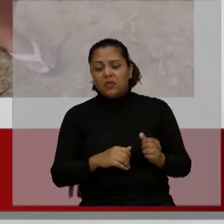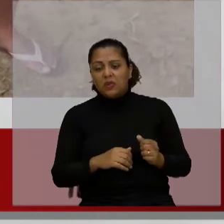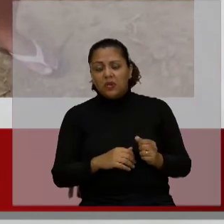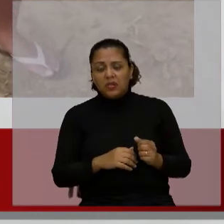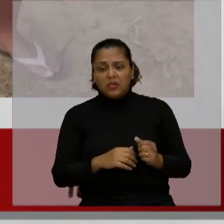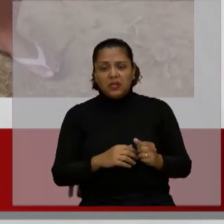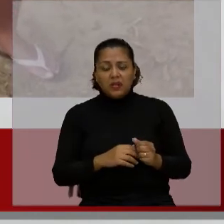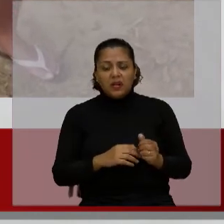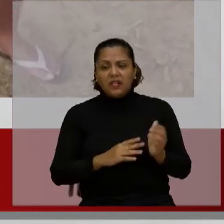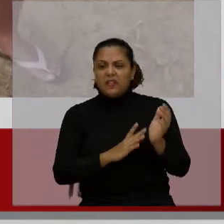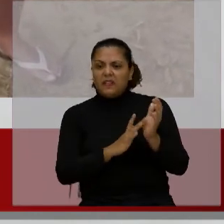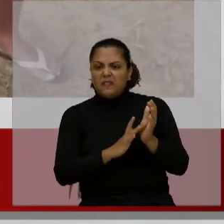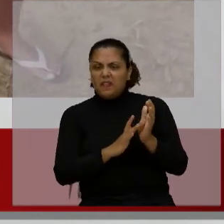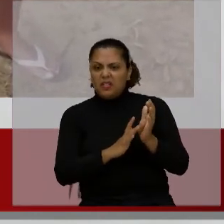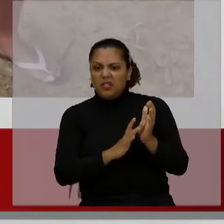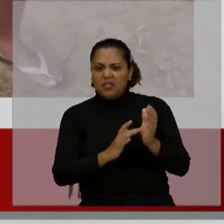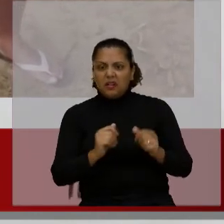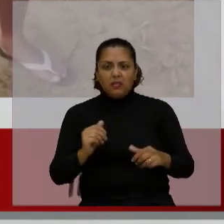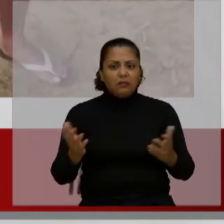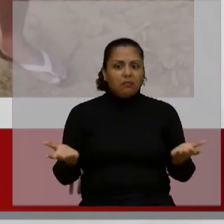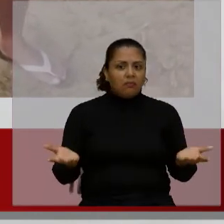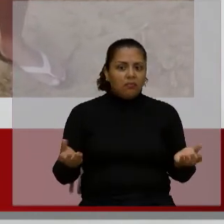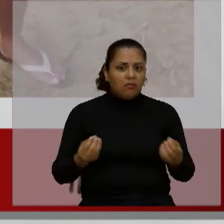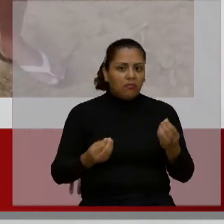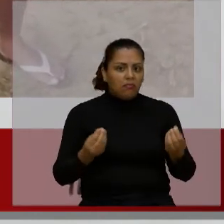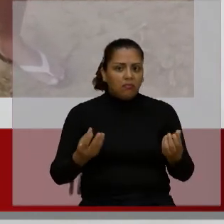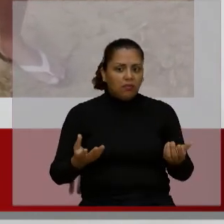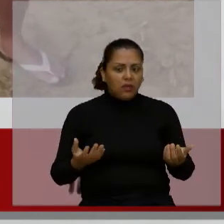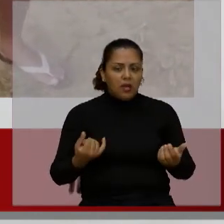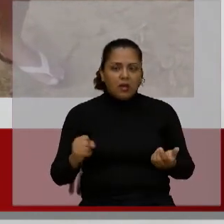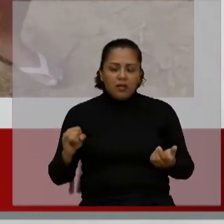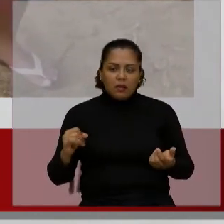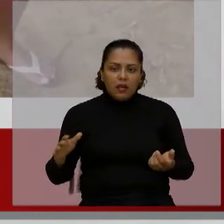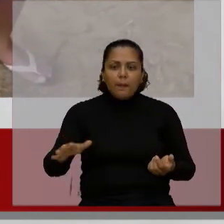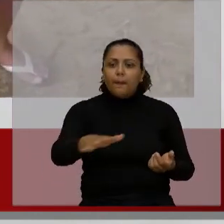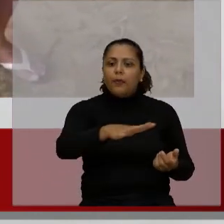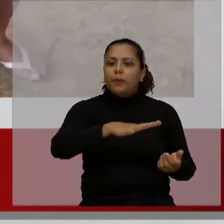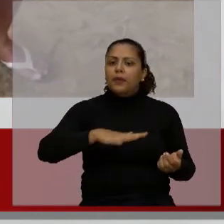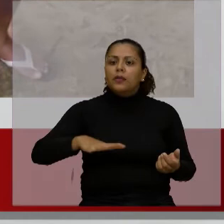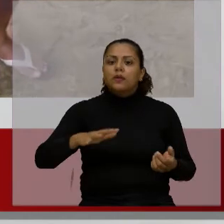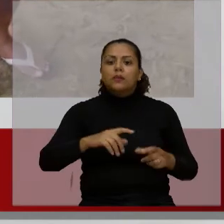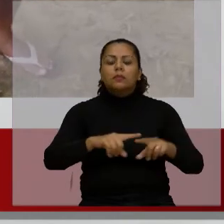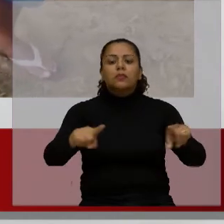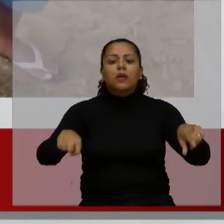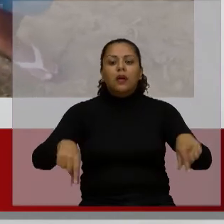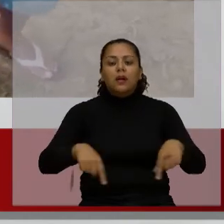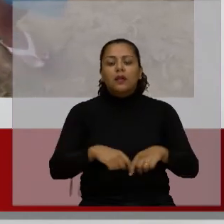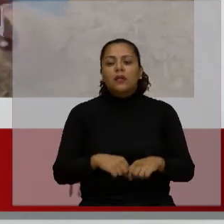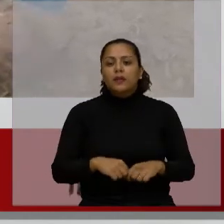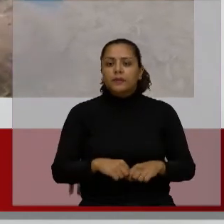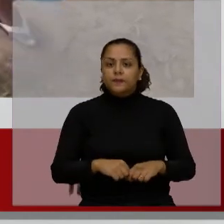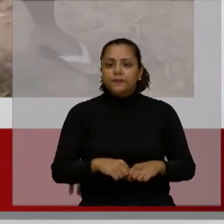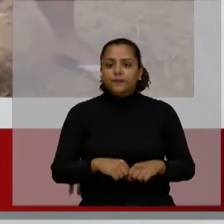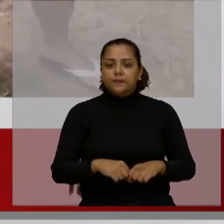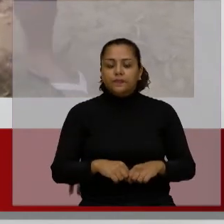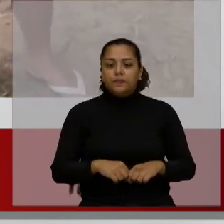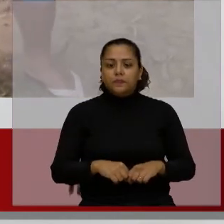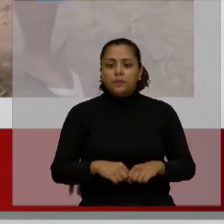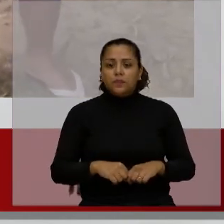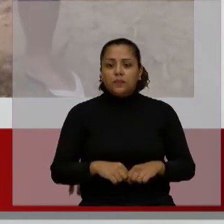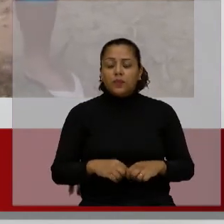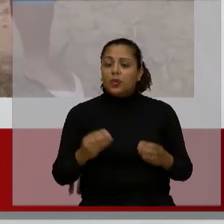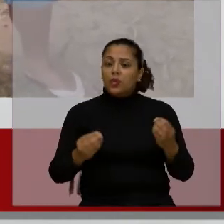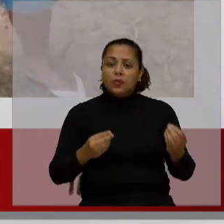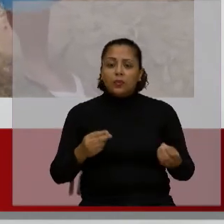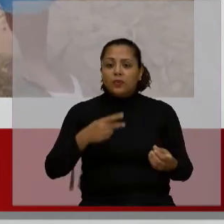se é uma área pública, né? Aí eu não sei nem o que falar, tanto para o senhor ou